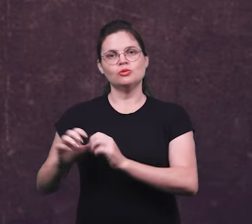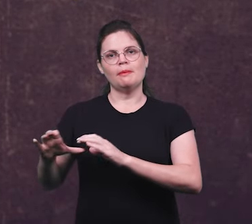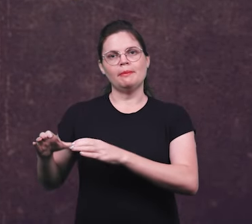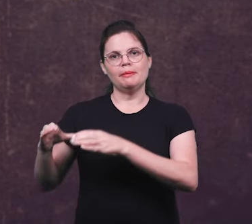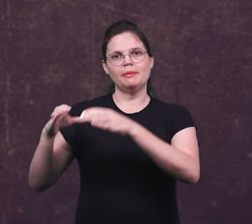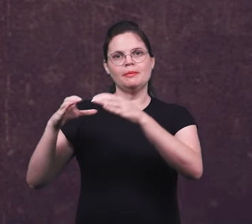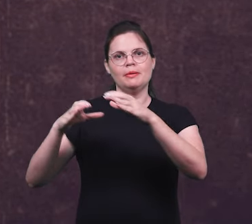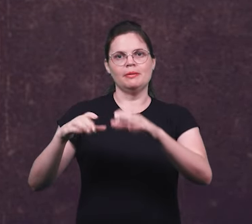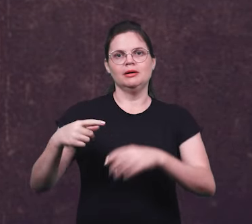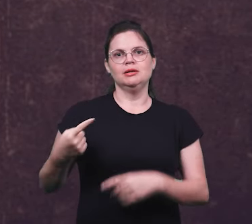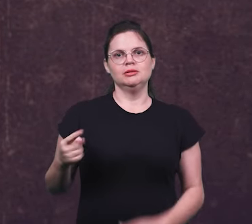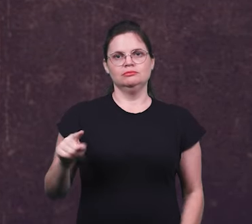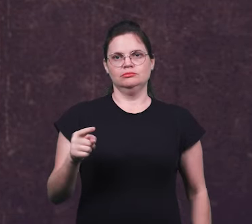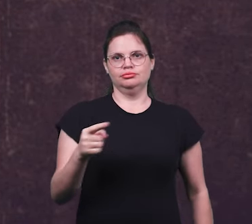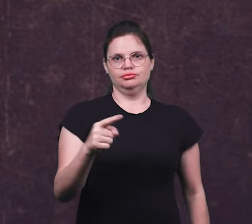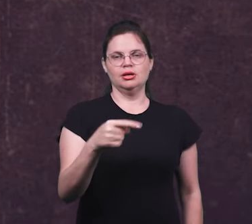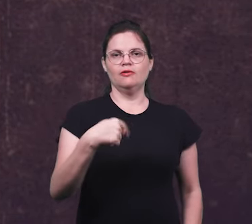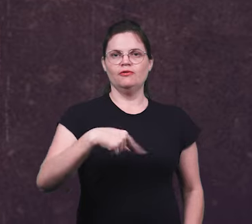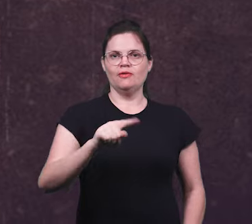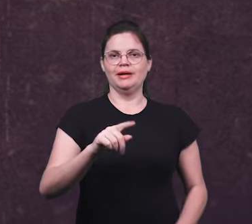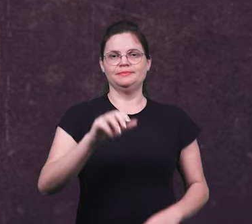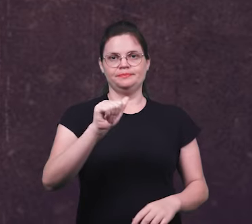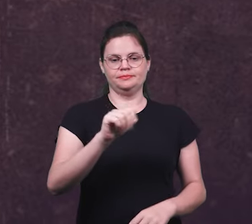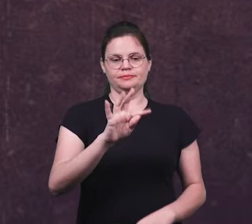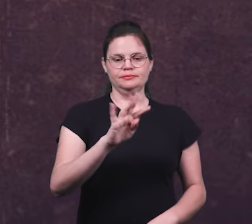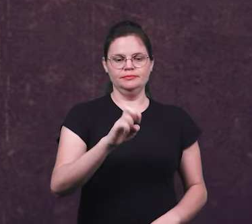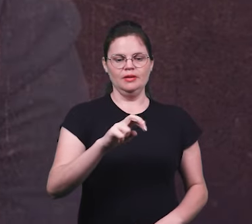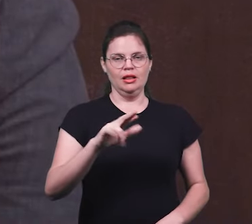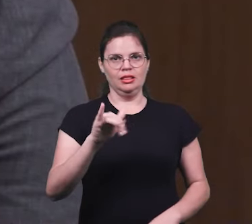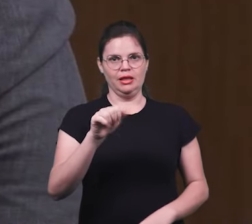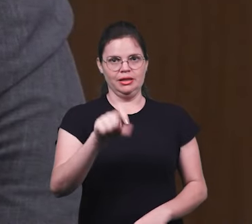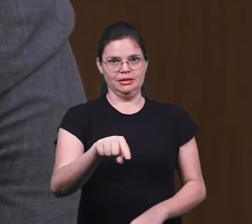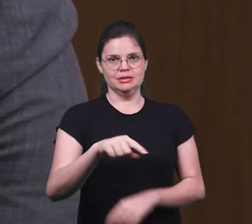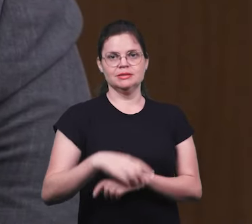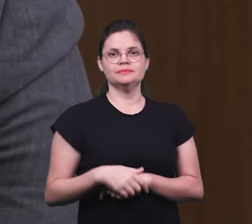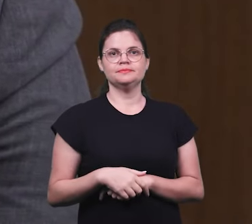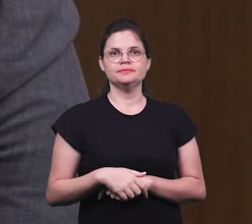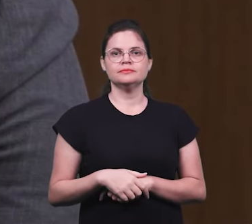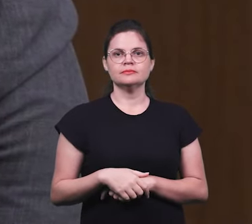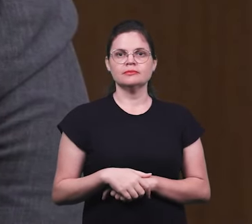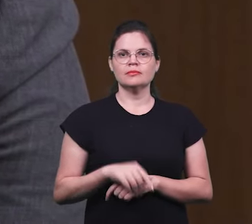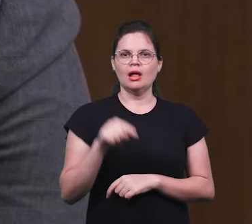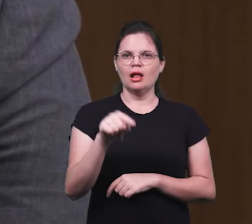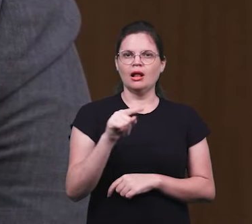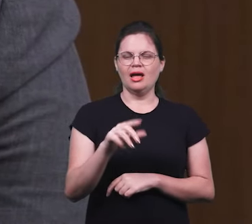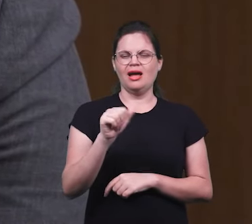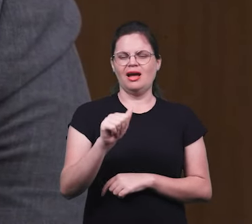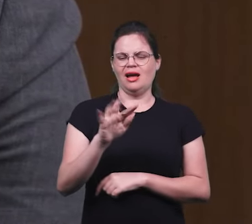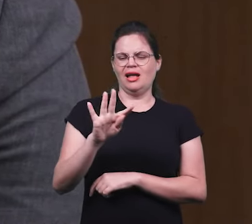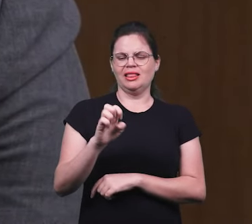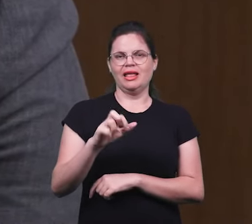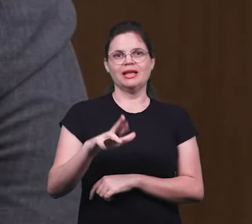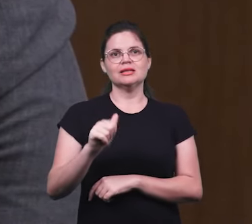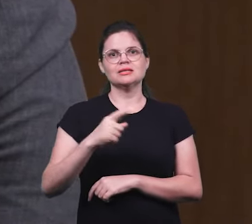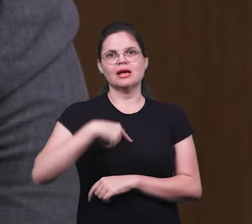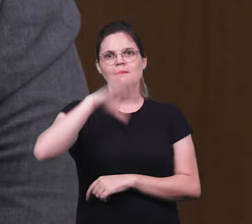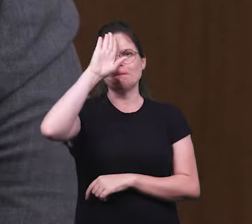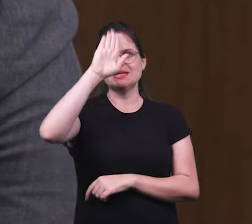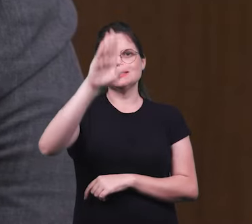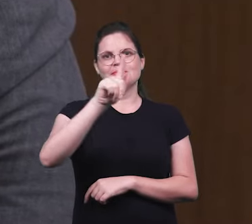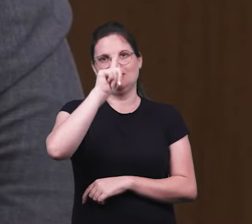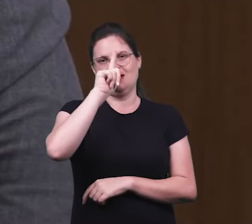Atenas. E Timóteo e Silas depois vão ter com ele. Quando Paulo estava ali em Atenas, e Atenas era a principal cidade